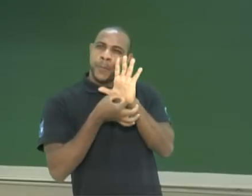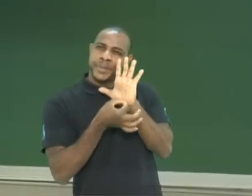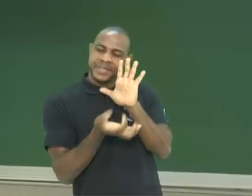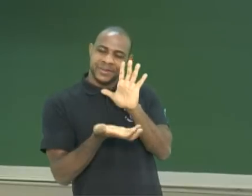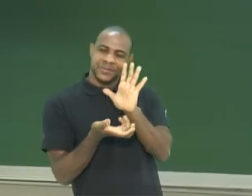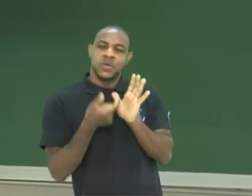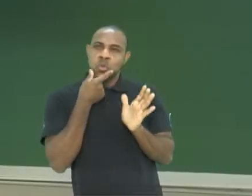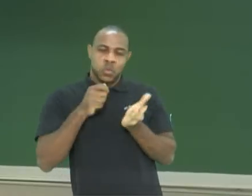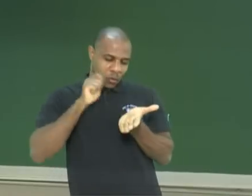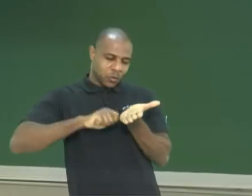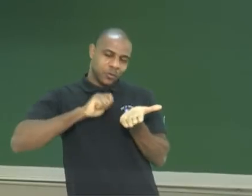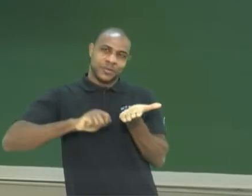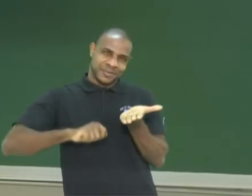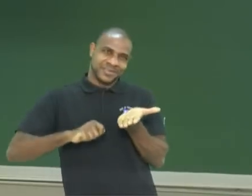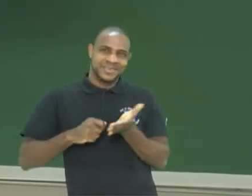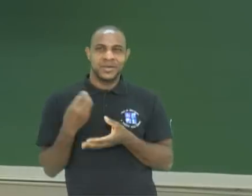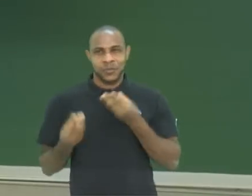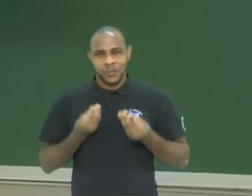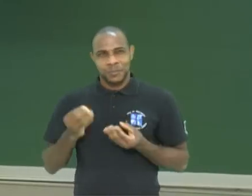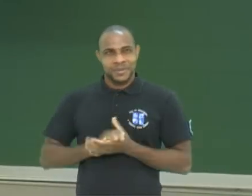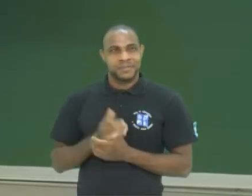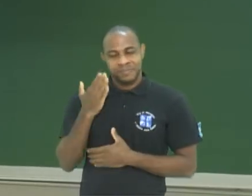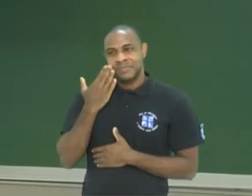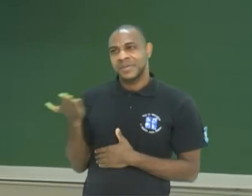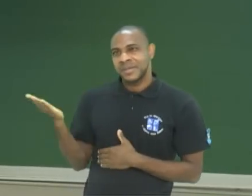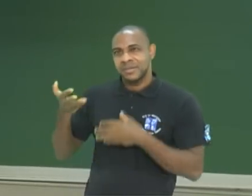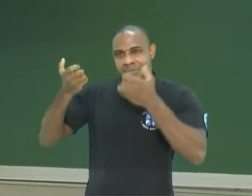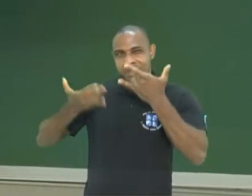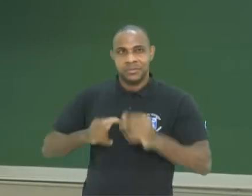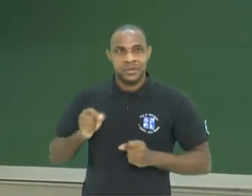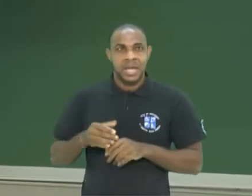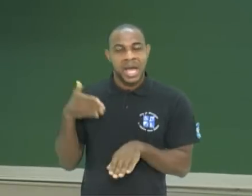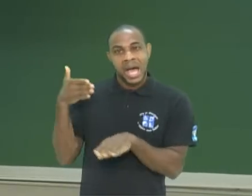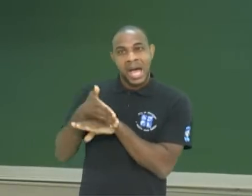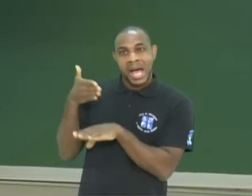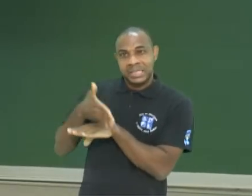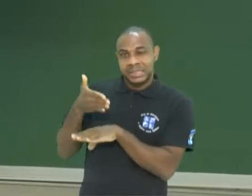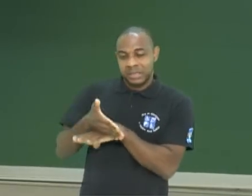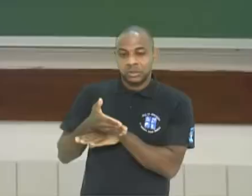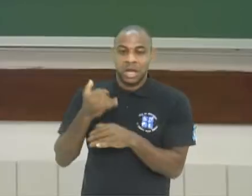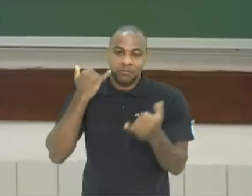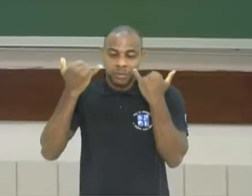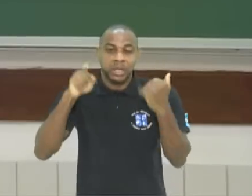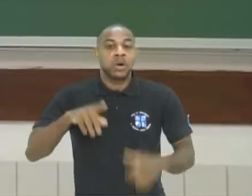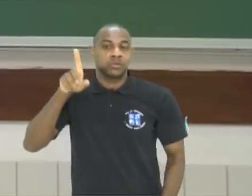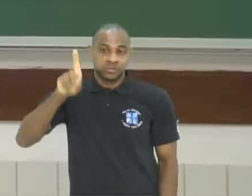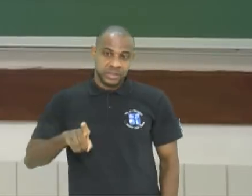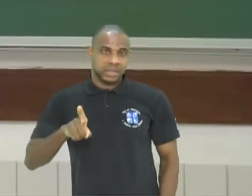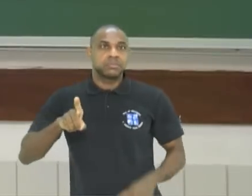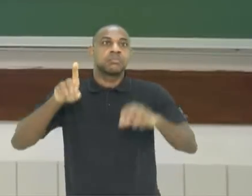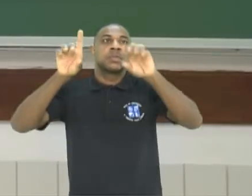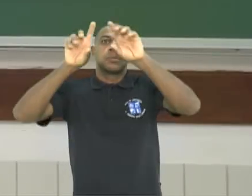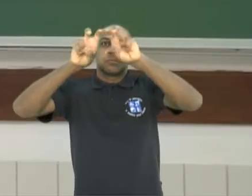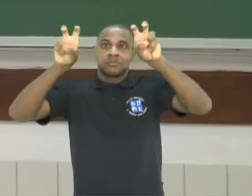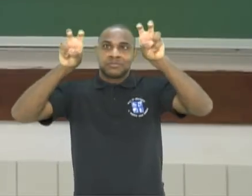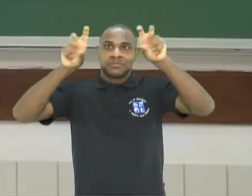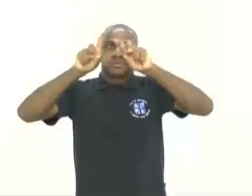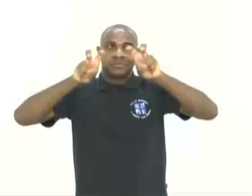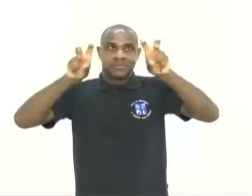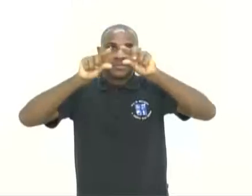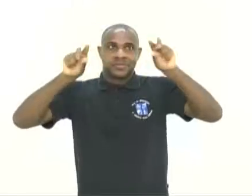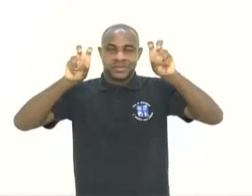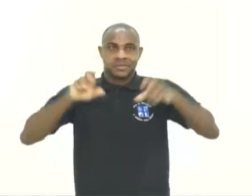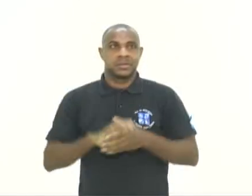desse articulista? Olha só, então ele traz, acesso à informação é um direito, é o subtítulo, e ele vai começar.